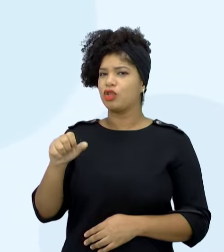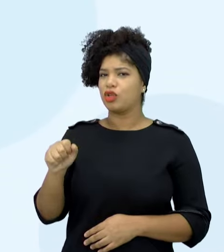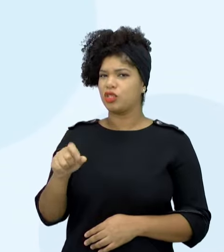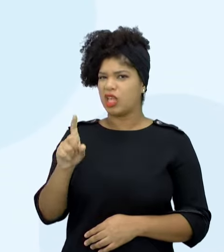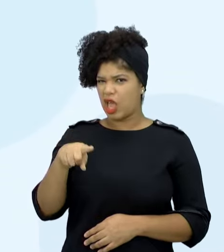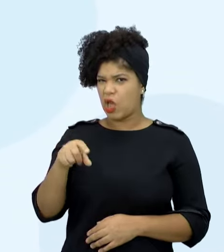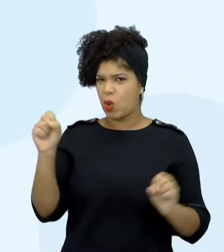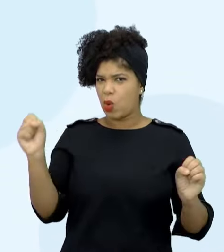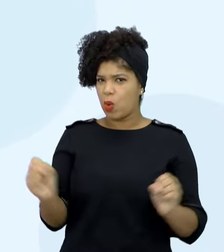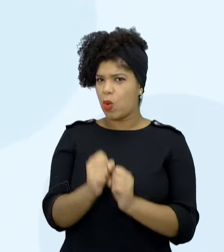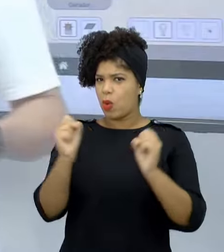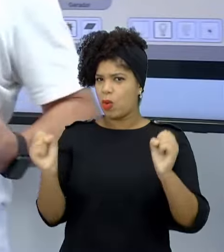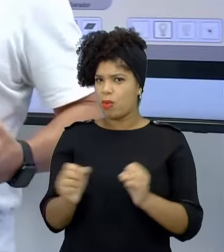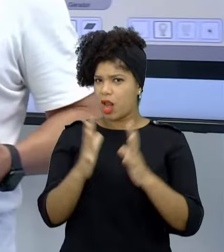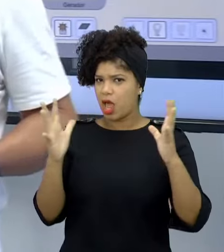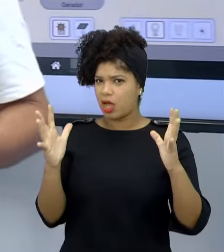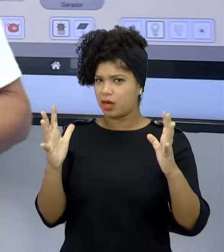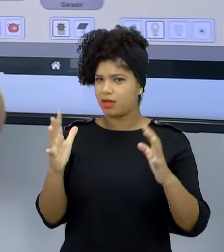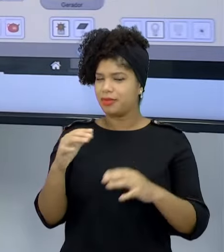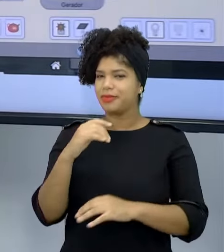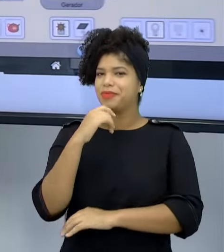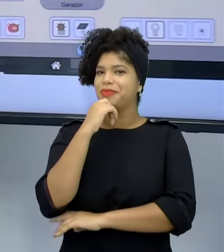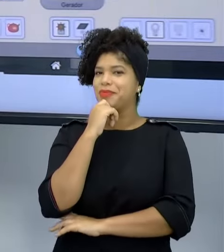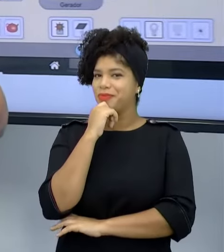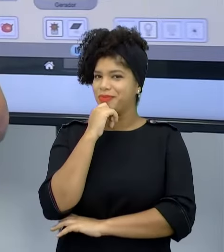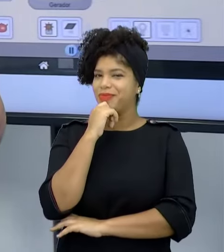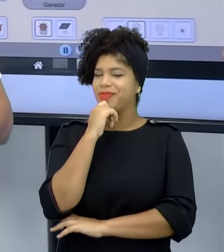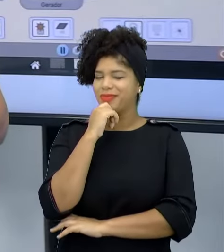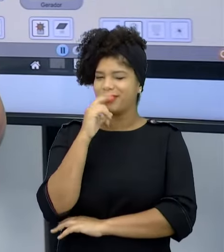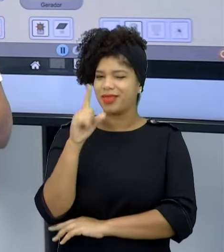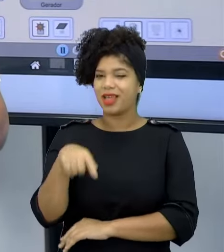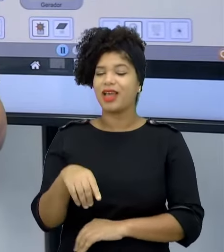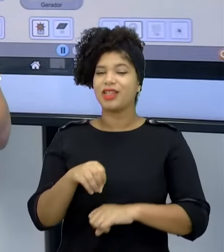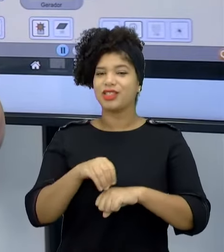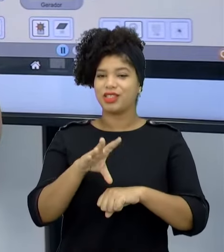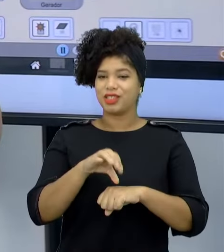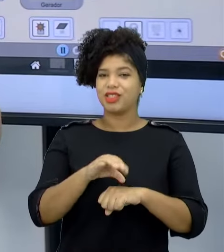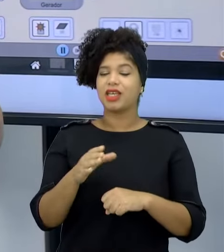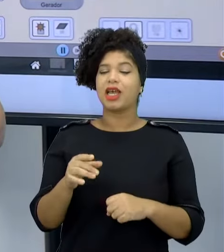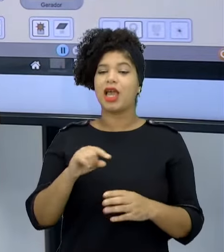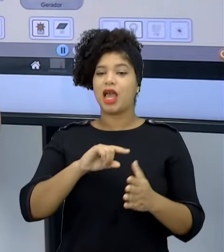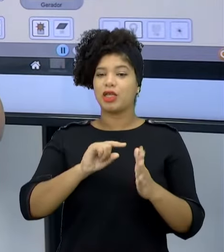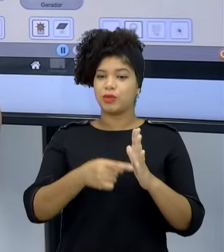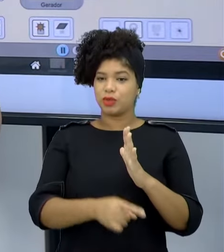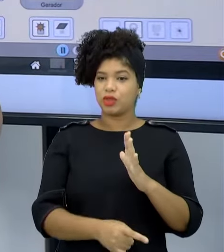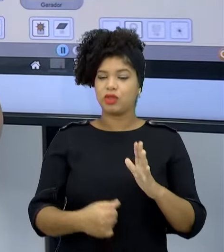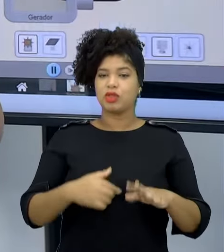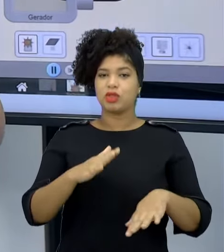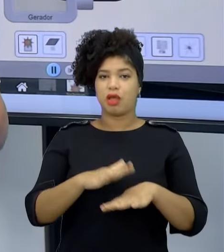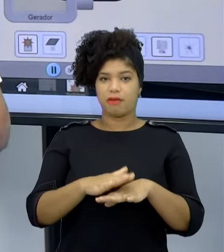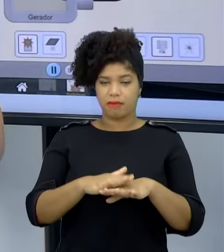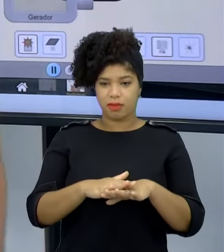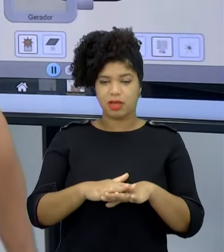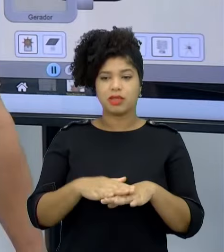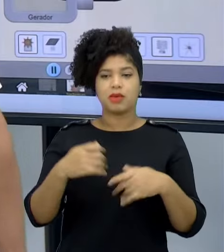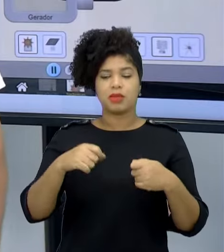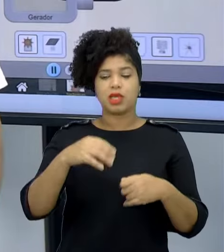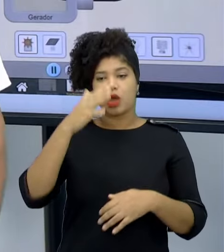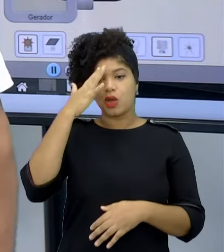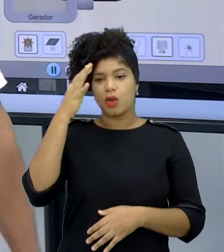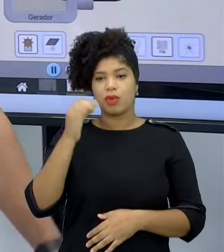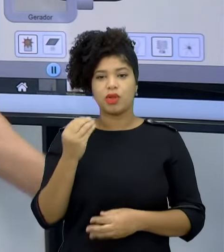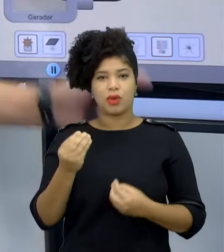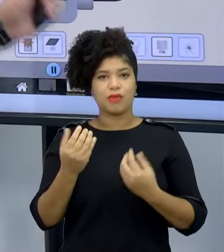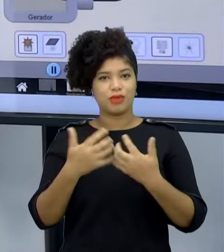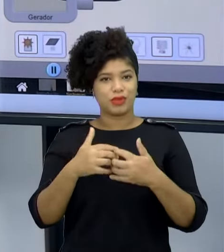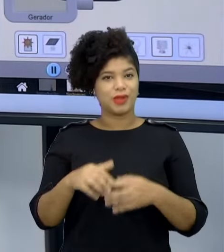isso? Então é aí que está a pegada, né? E justamente aí os aprofundamentos que devemos fazer, tomar os cuidados adequados para